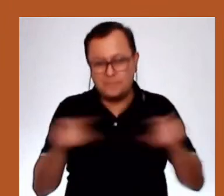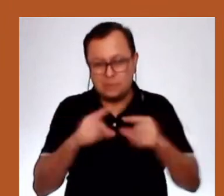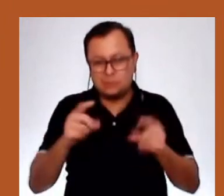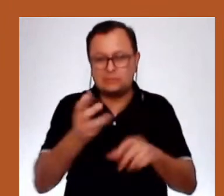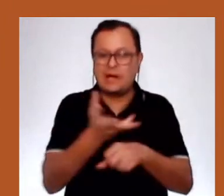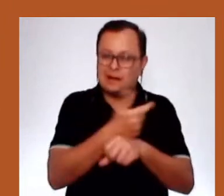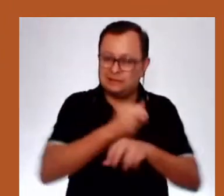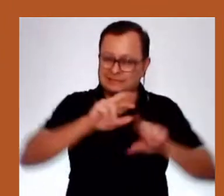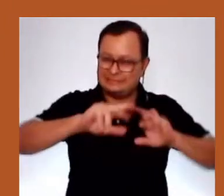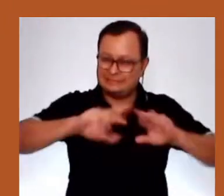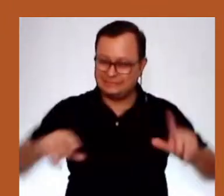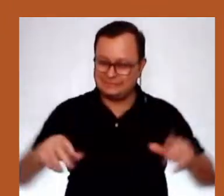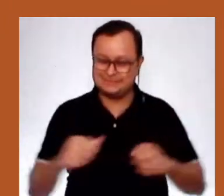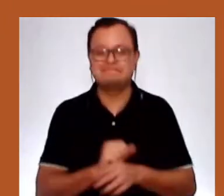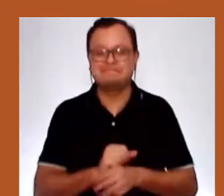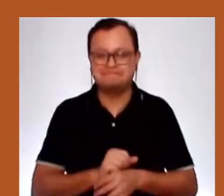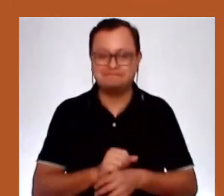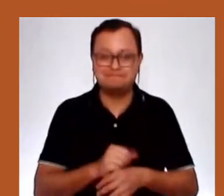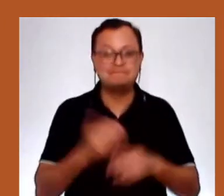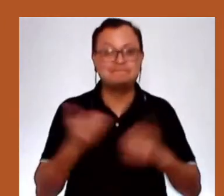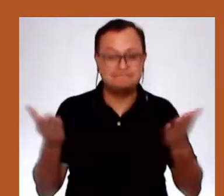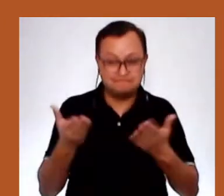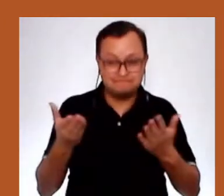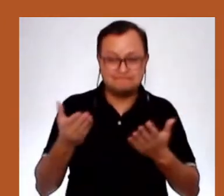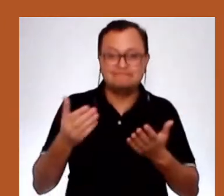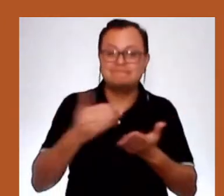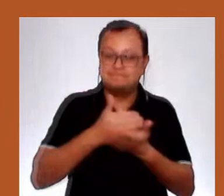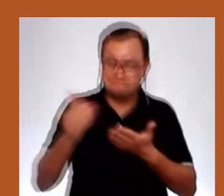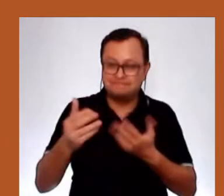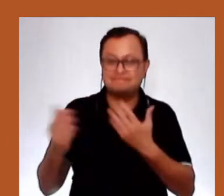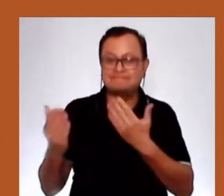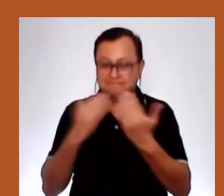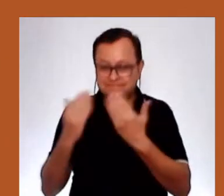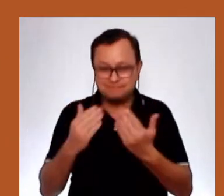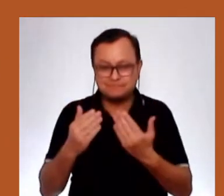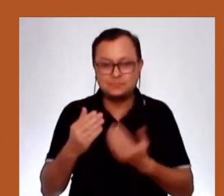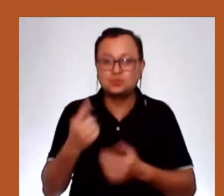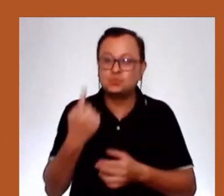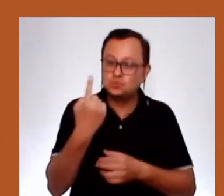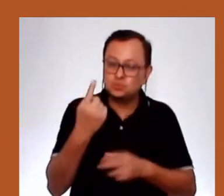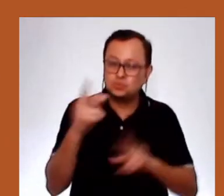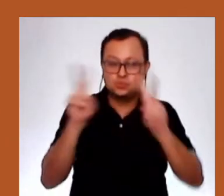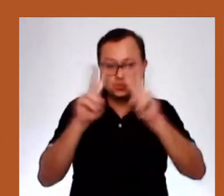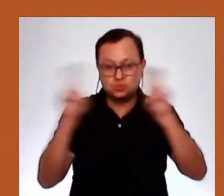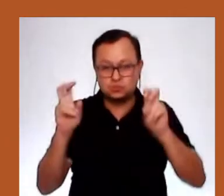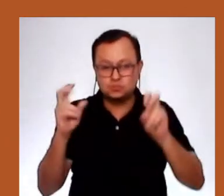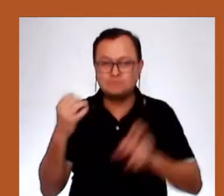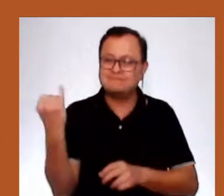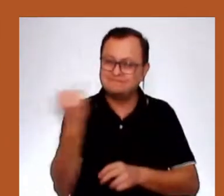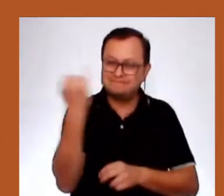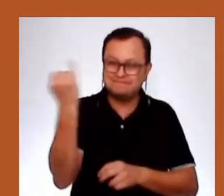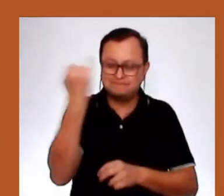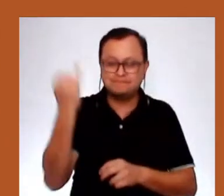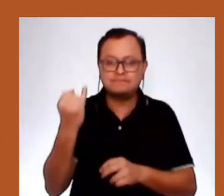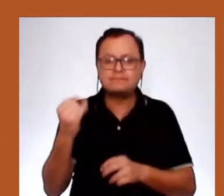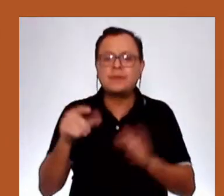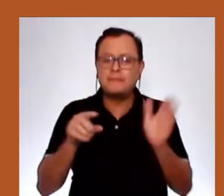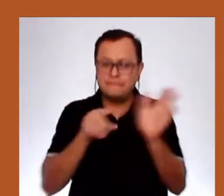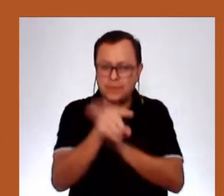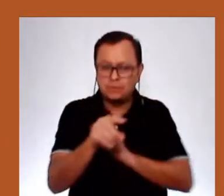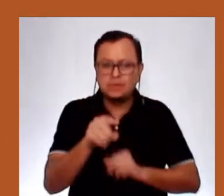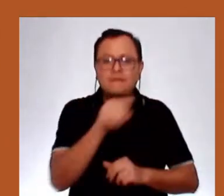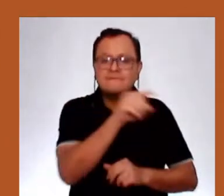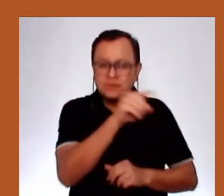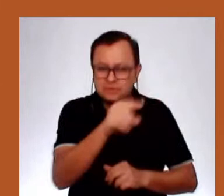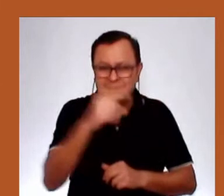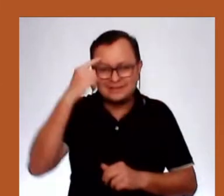gente? É uma coisa interessante que eu queria conversar com vocês, né? Como é que vocês tomaram contato, cada um de vocês, com a história